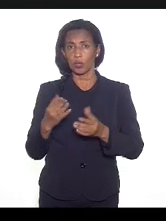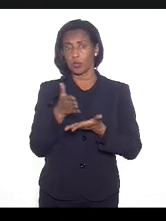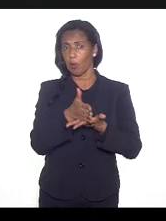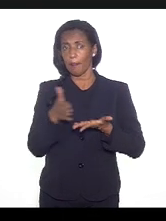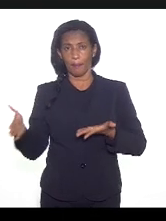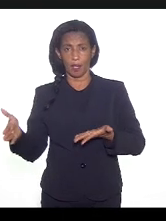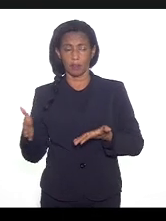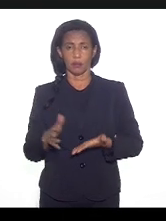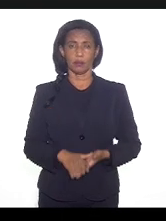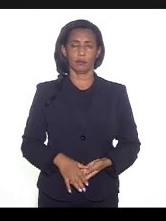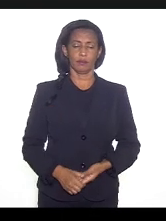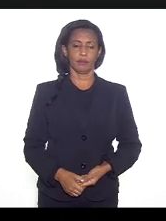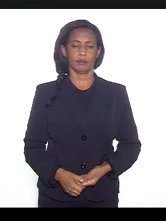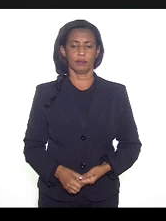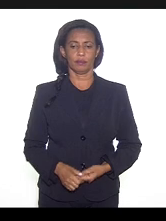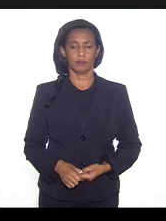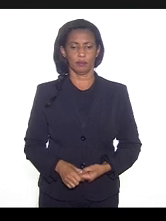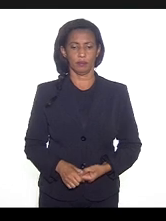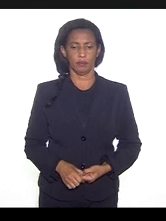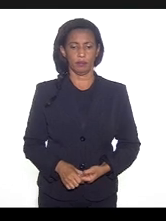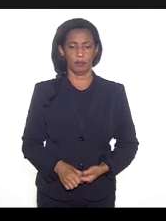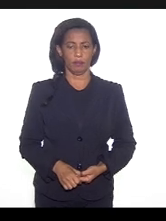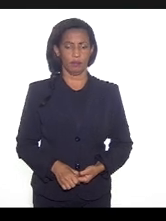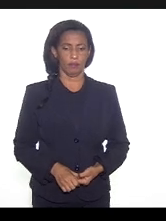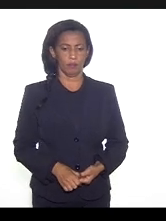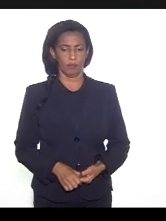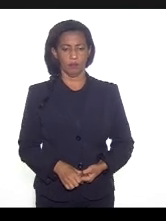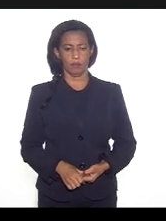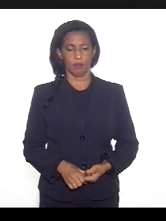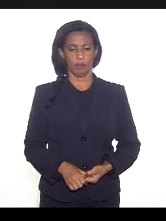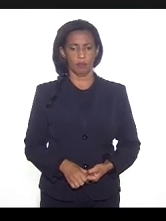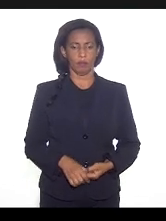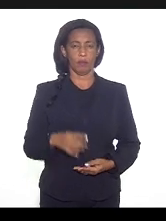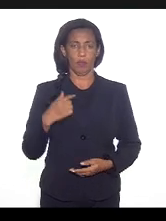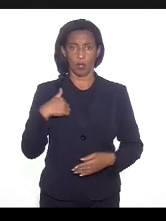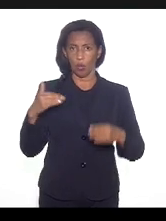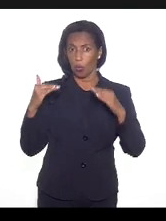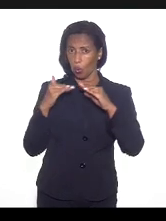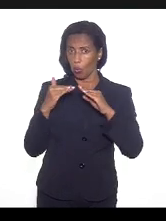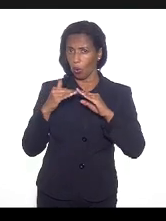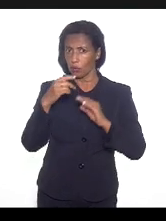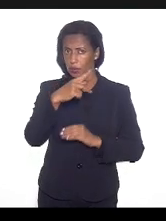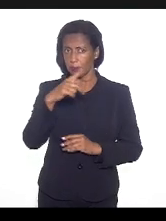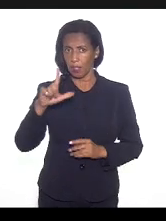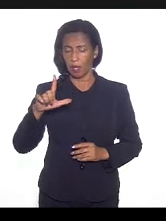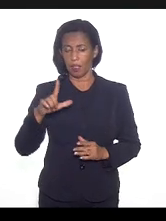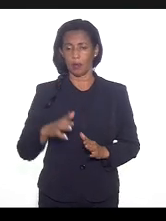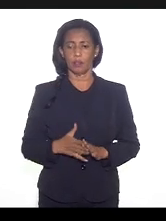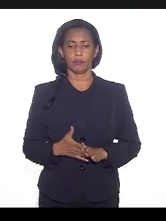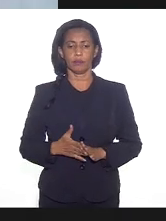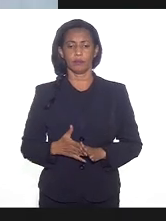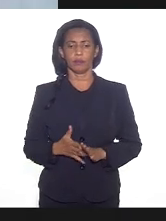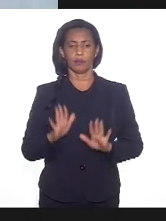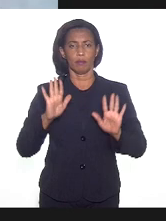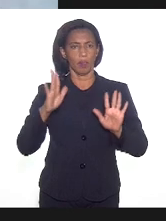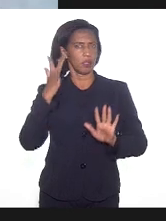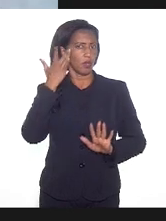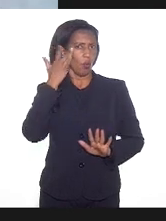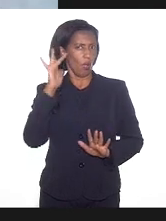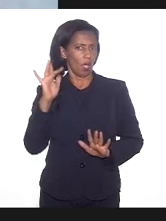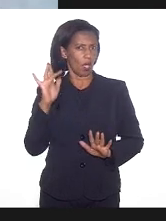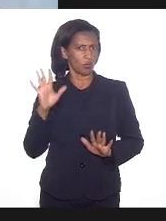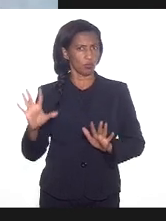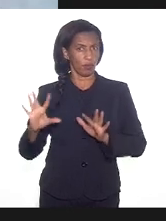só, né? Sim. Então, mas acho que não. Eu concordo, tá, com esse PL, mas eu acho que não